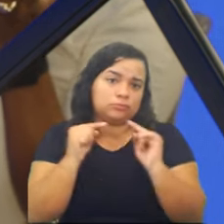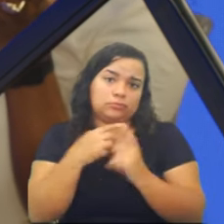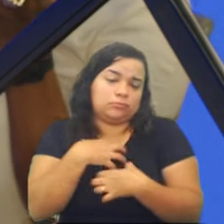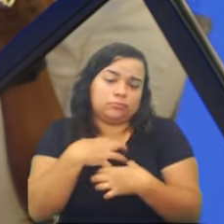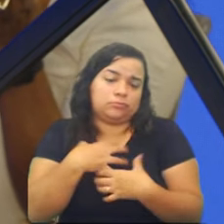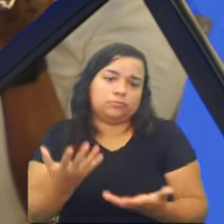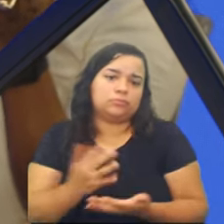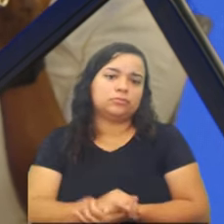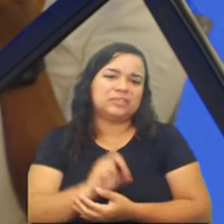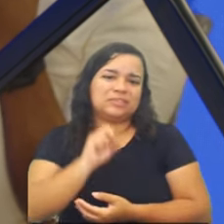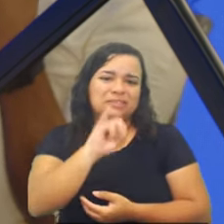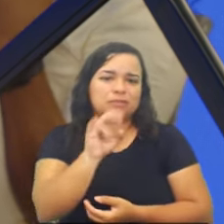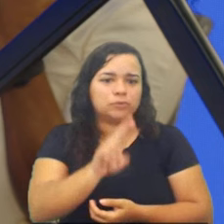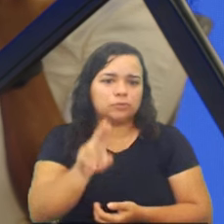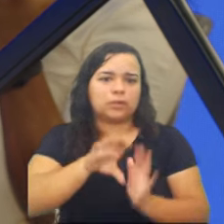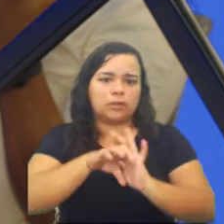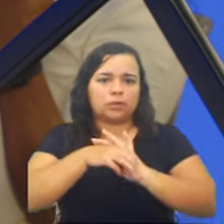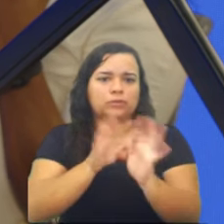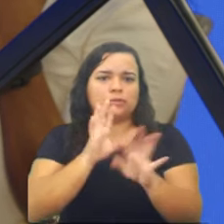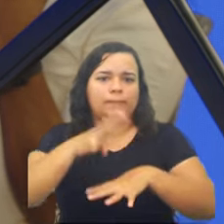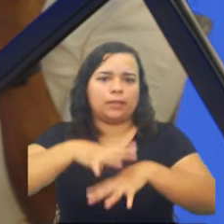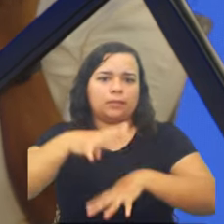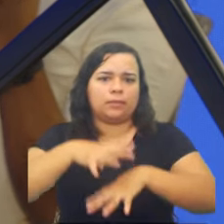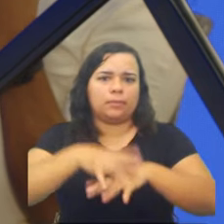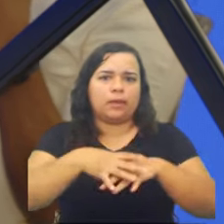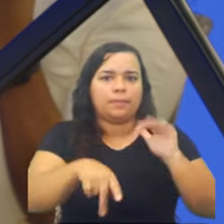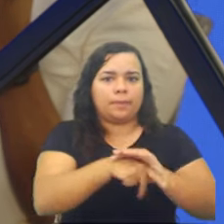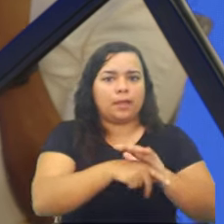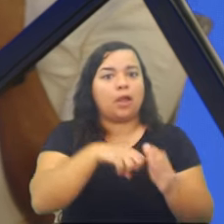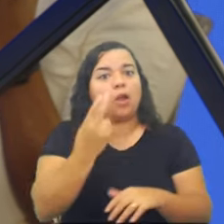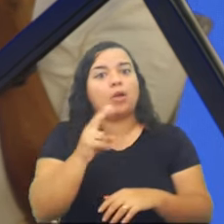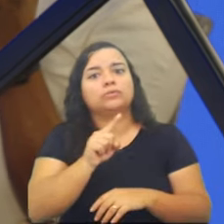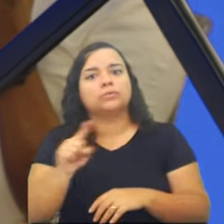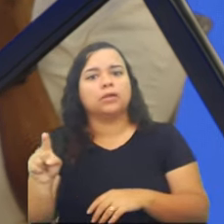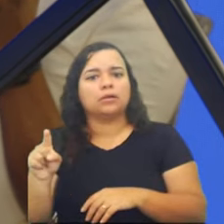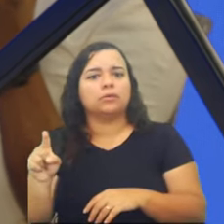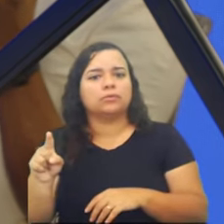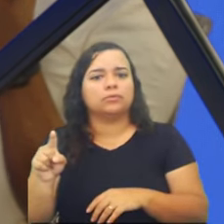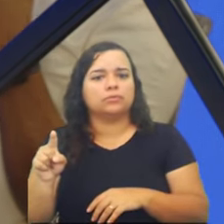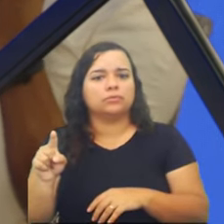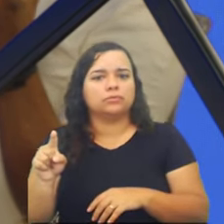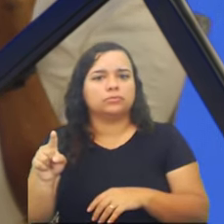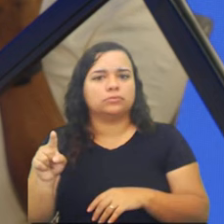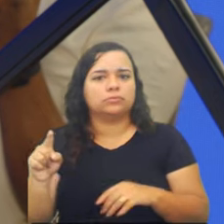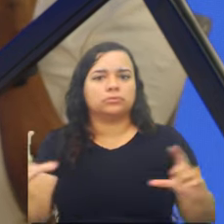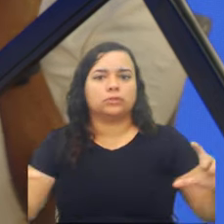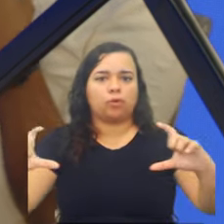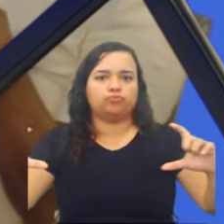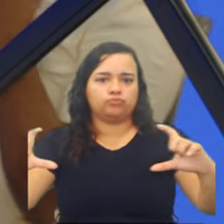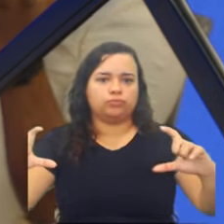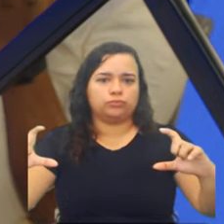tá pertence né se eu for usar esse conceito matemático do pertence ou não pertence em um